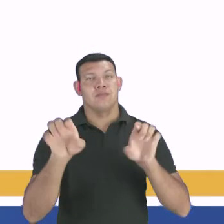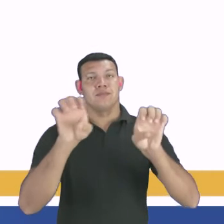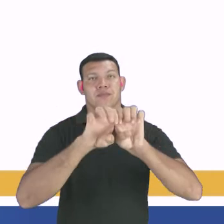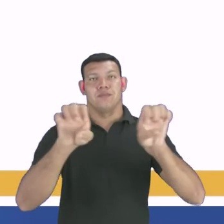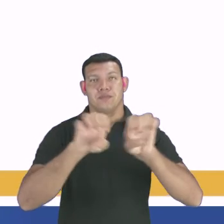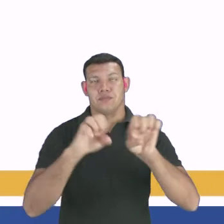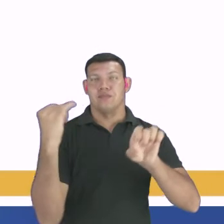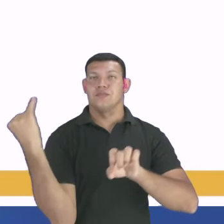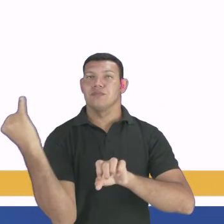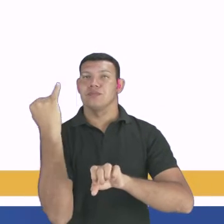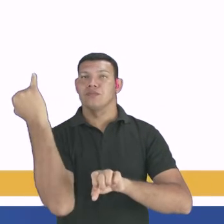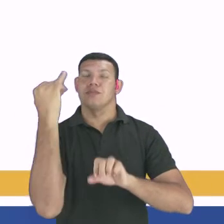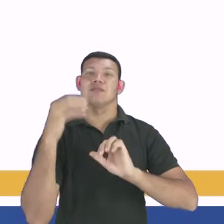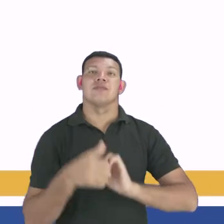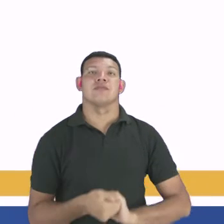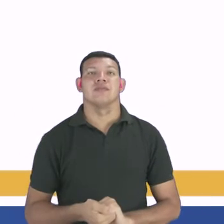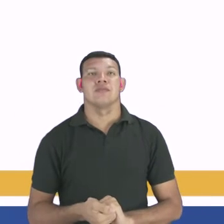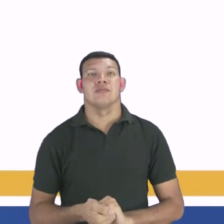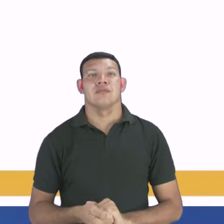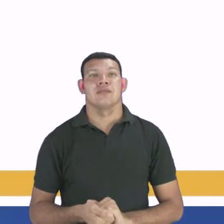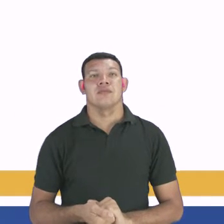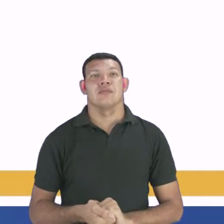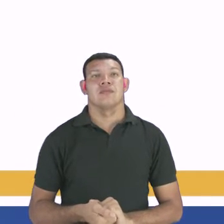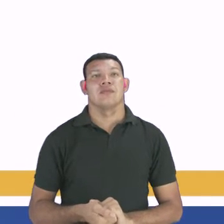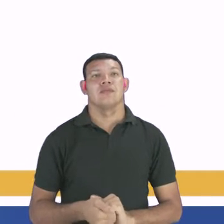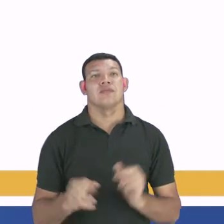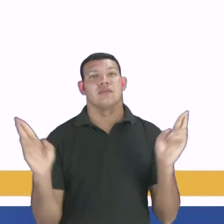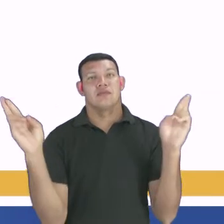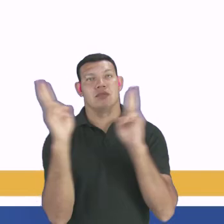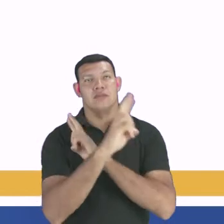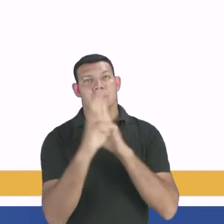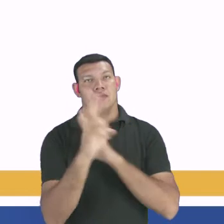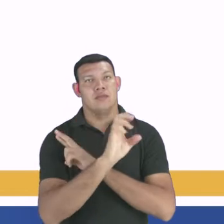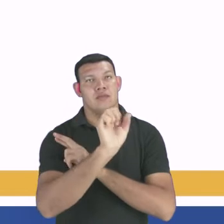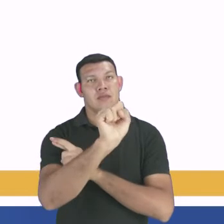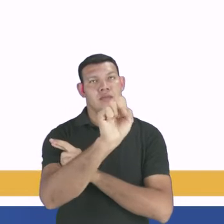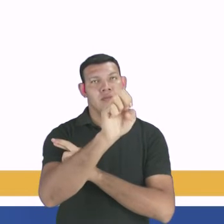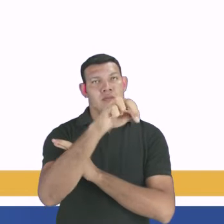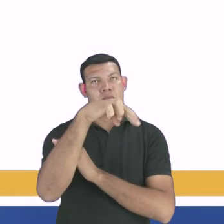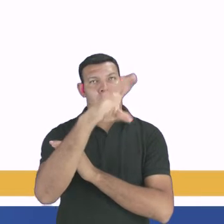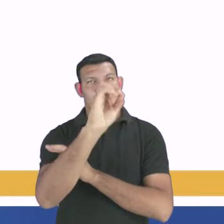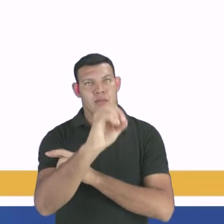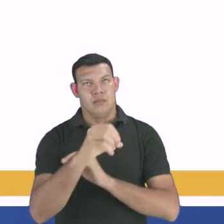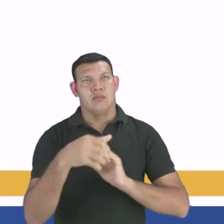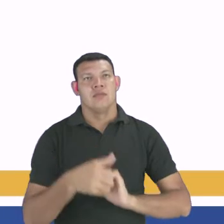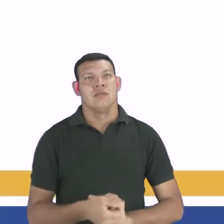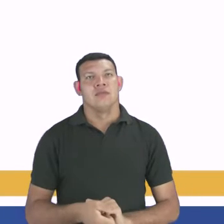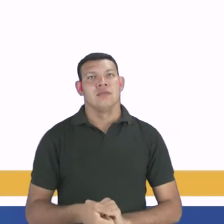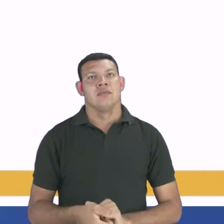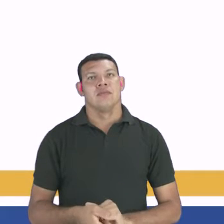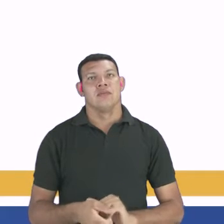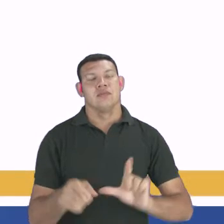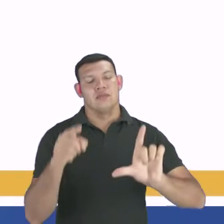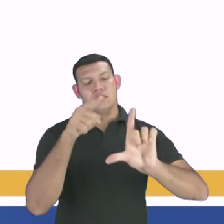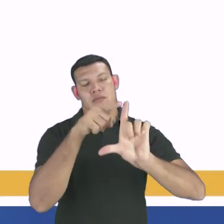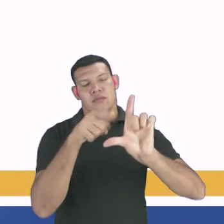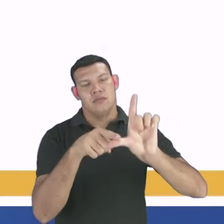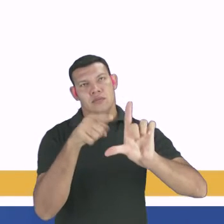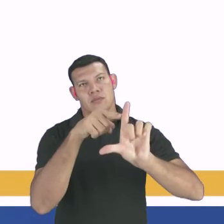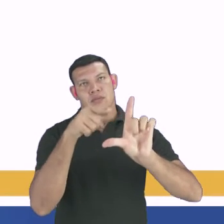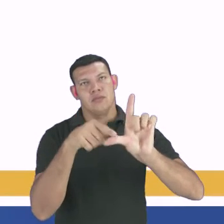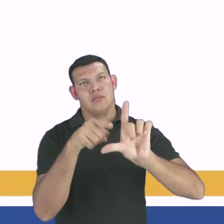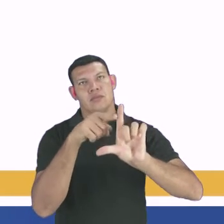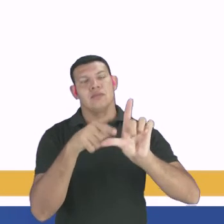equação fundamental é em relação aos e no ela baseia-se no fato de que se dois Arcos tem o mesmo